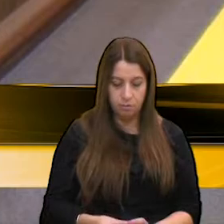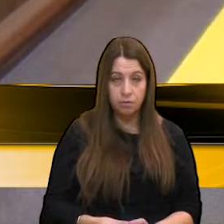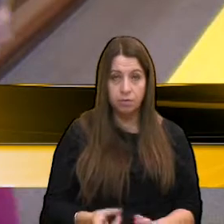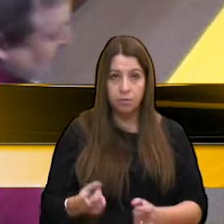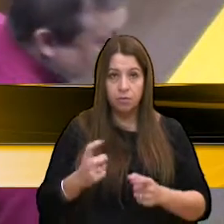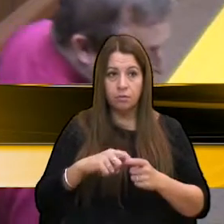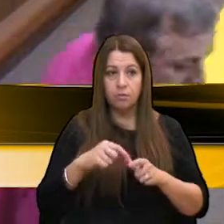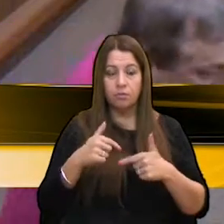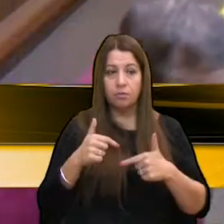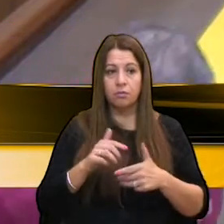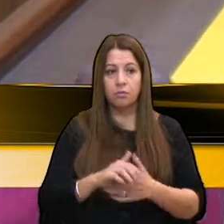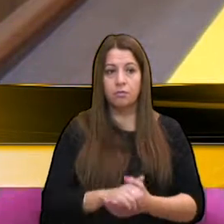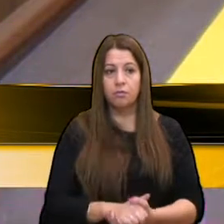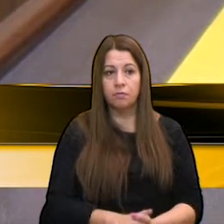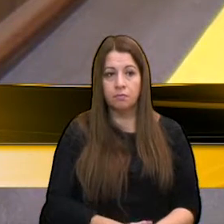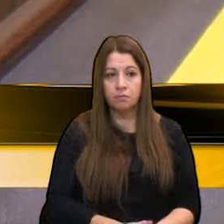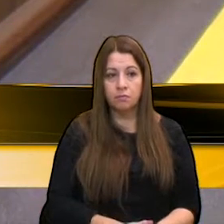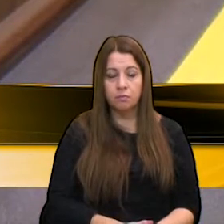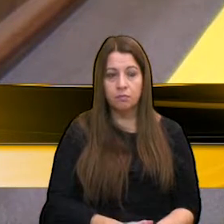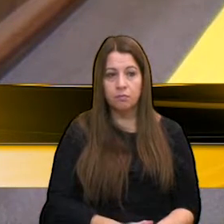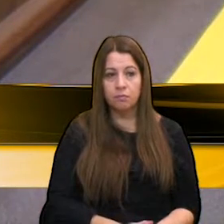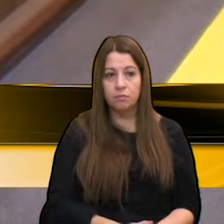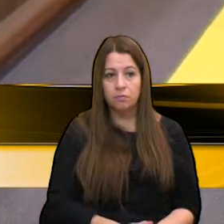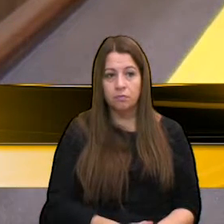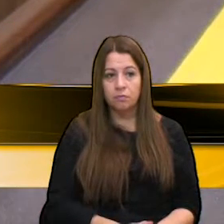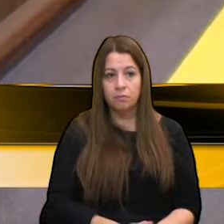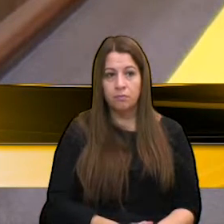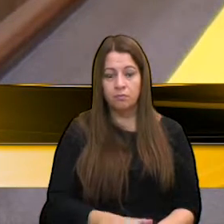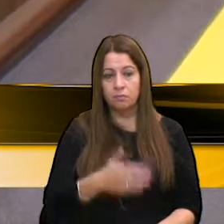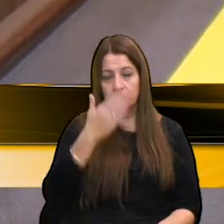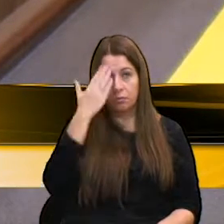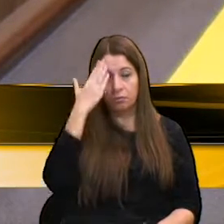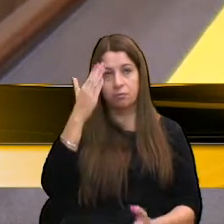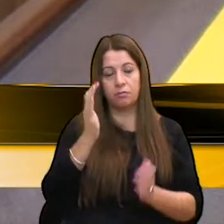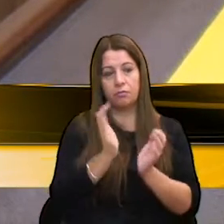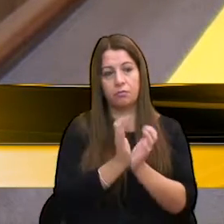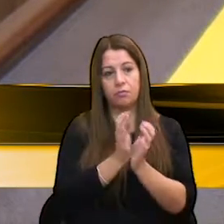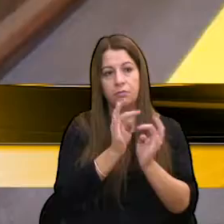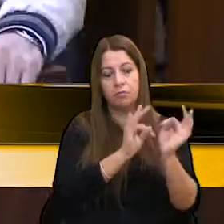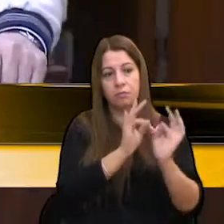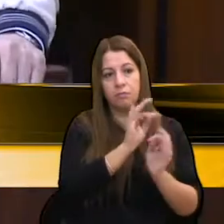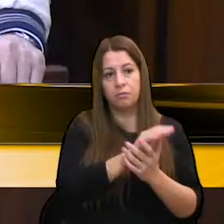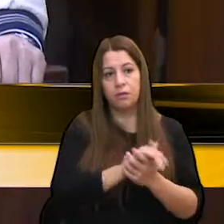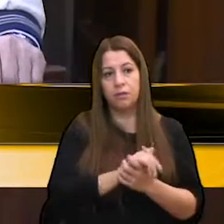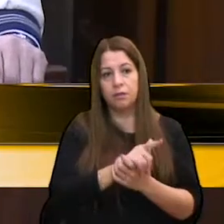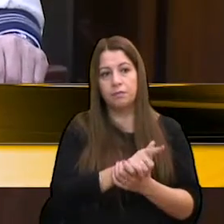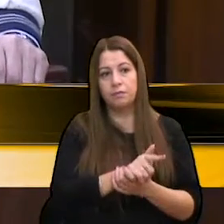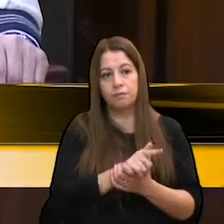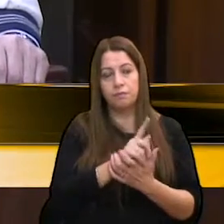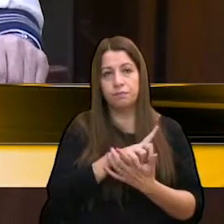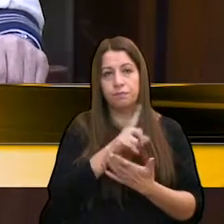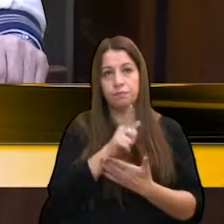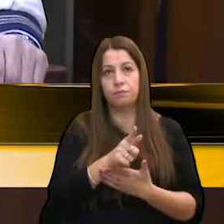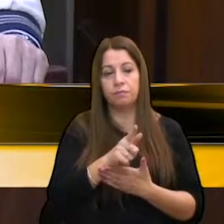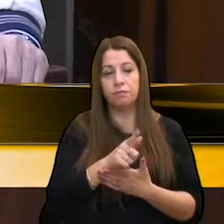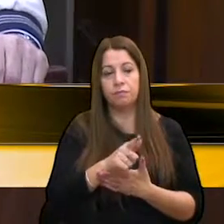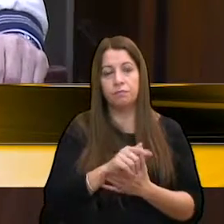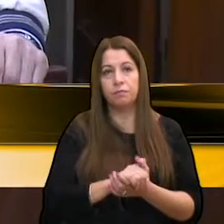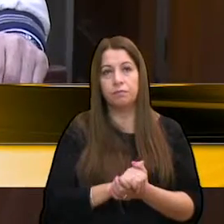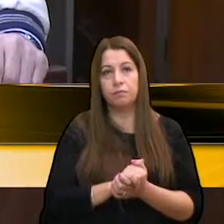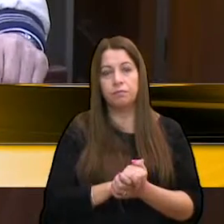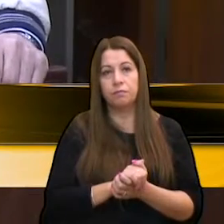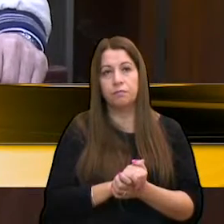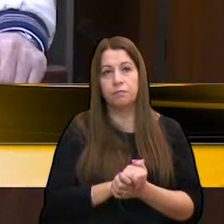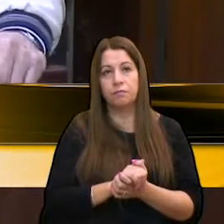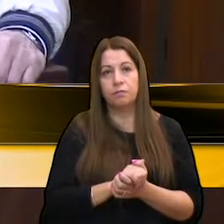Tomando os trabalhos, vereadora Adiló, segue da tribuna. Obrigado, senhor presidente. Agradecer a nossa equipe técnica aí, prontamente, nos auxiliando.